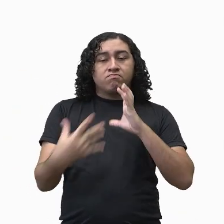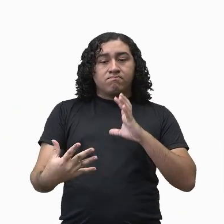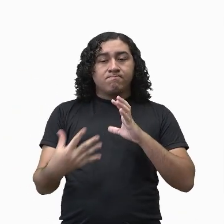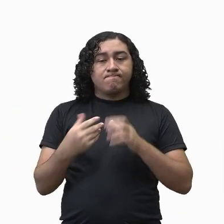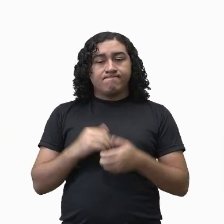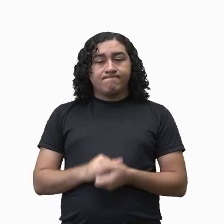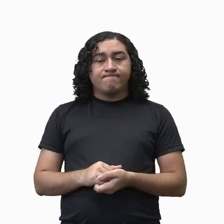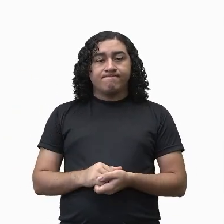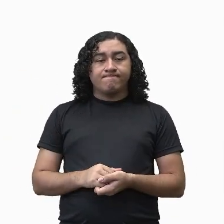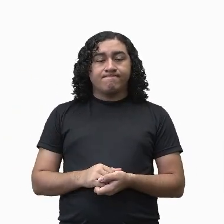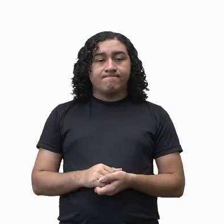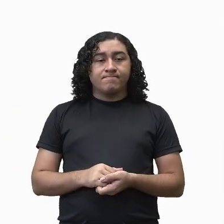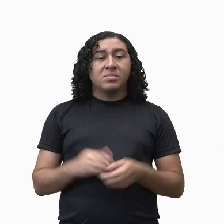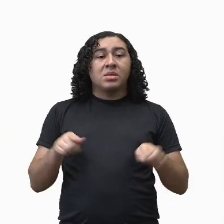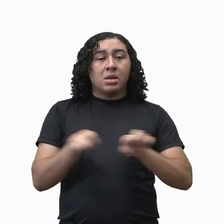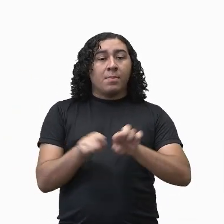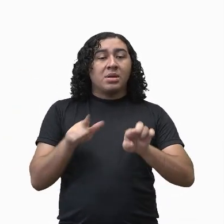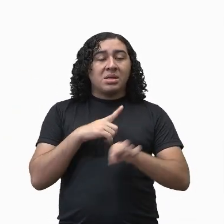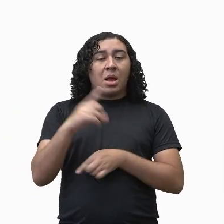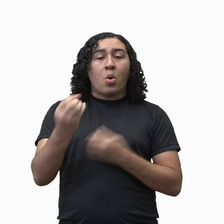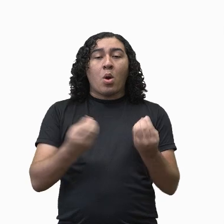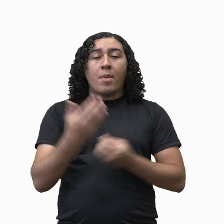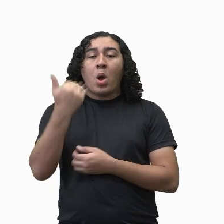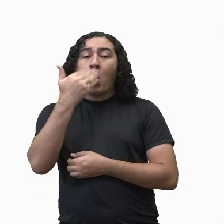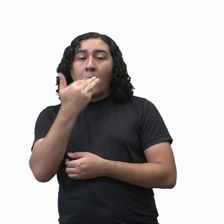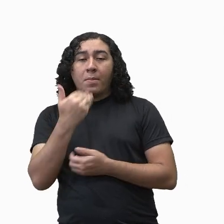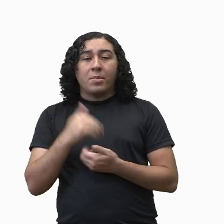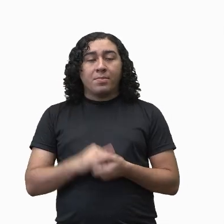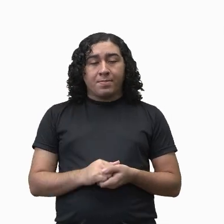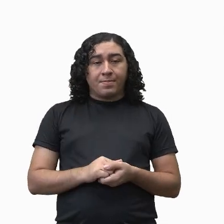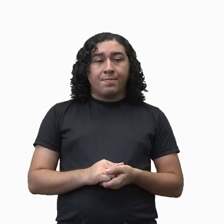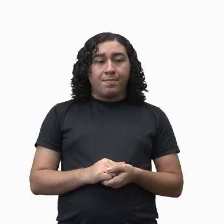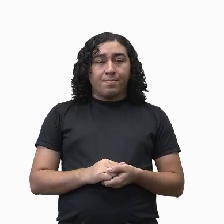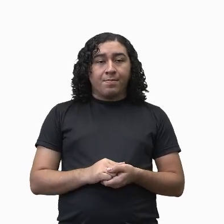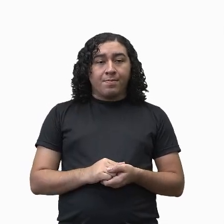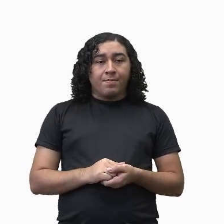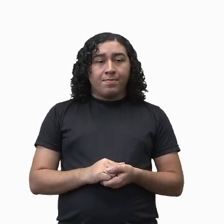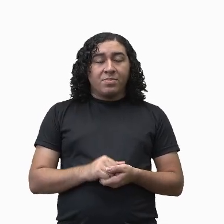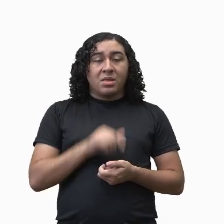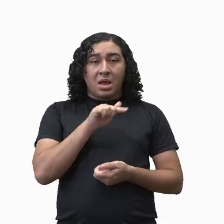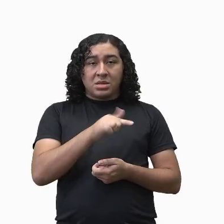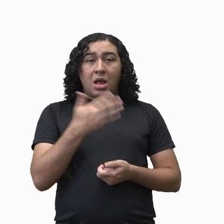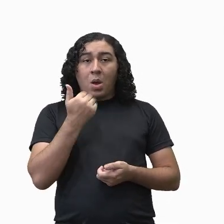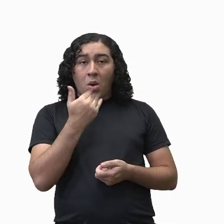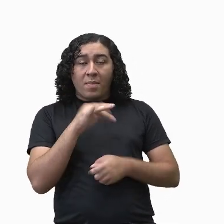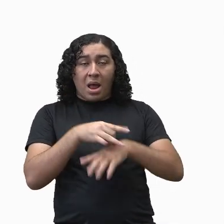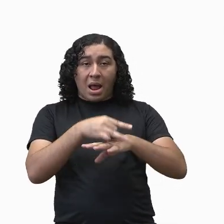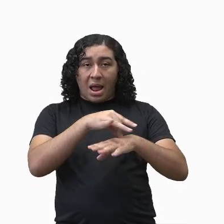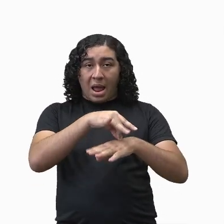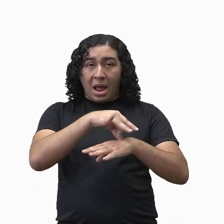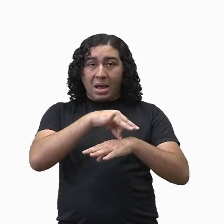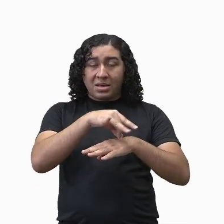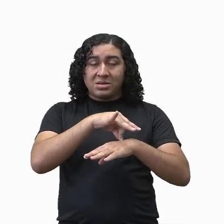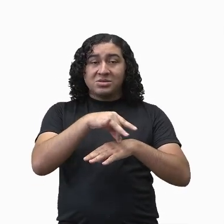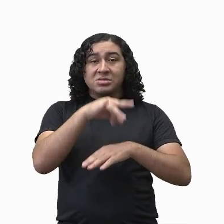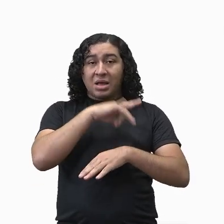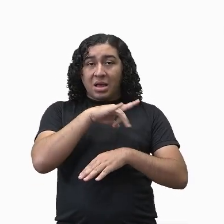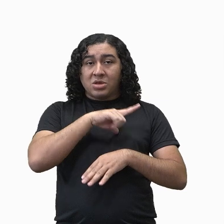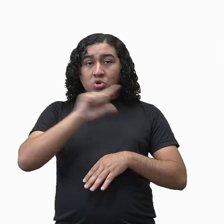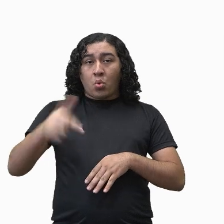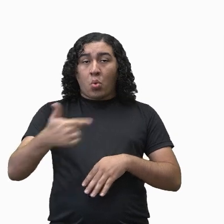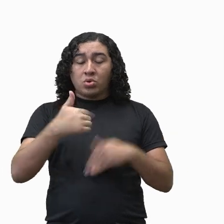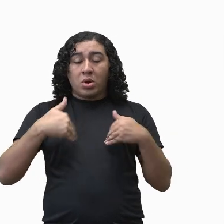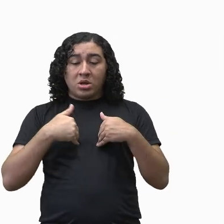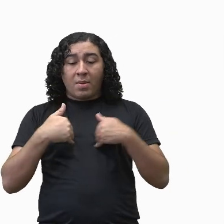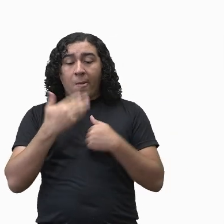características, nós temos aí uma digestão, né? O hábito dele, ele é carnívoro, ou seja, ele vai se alimentar de